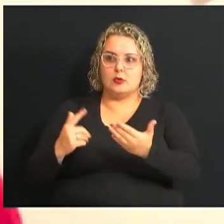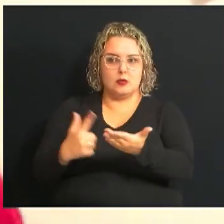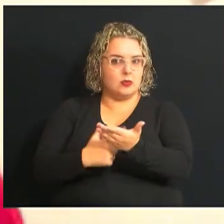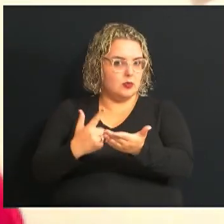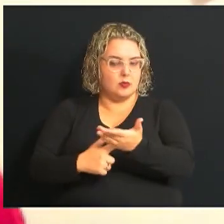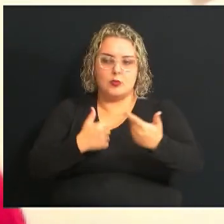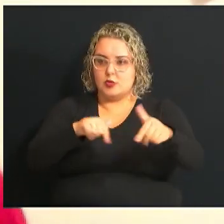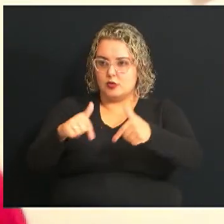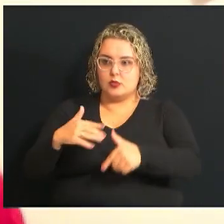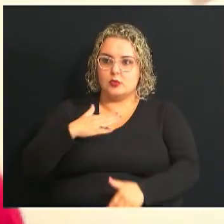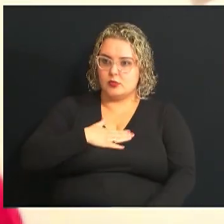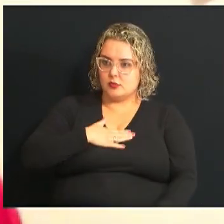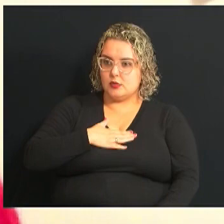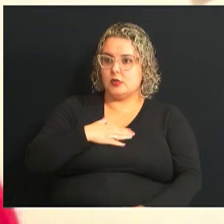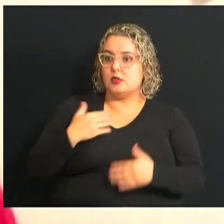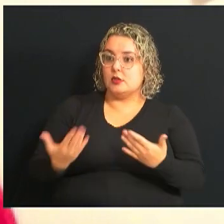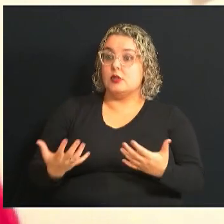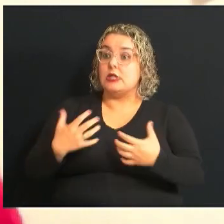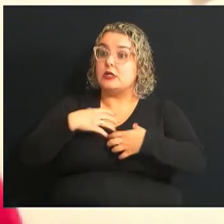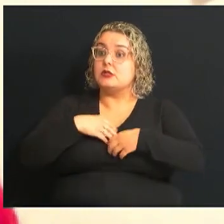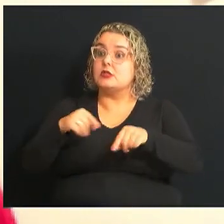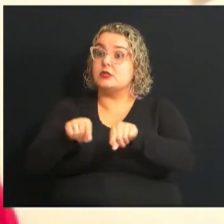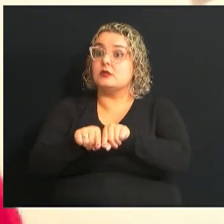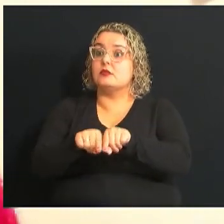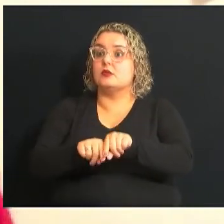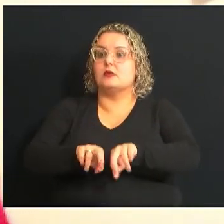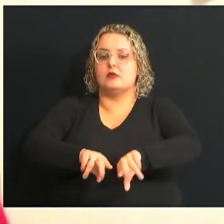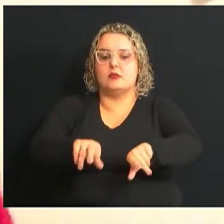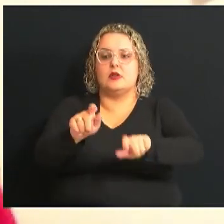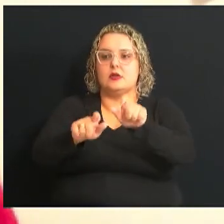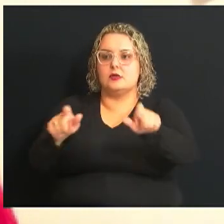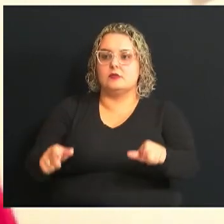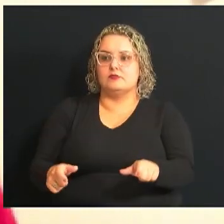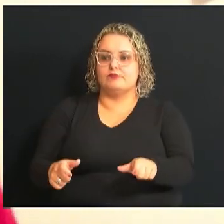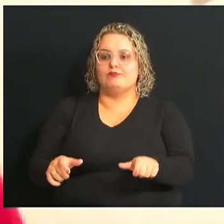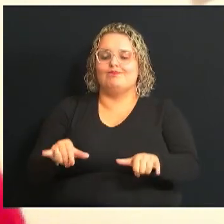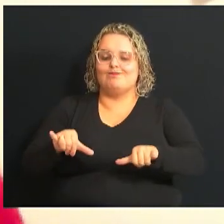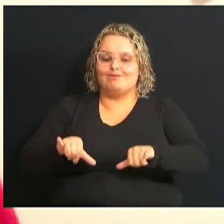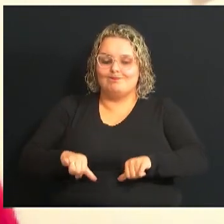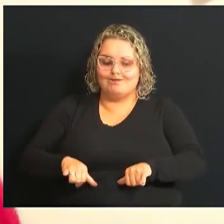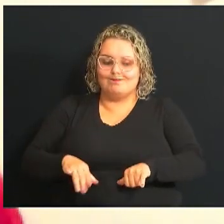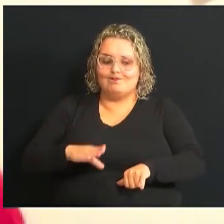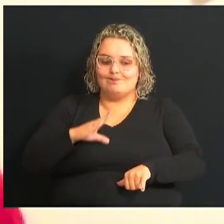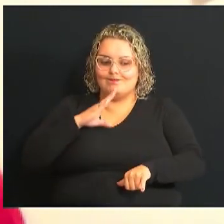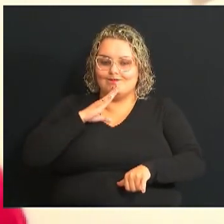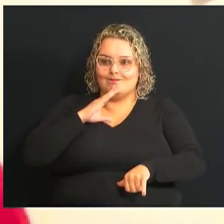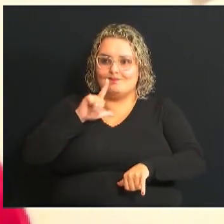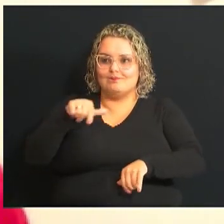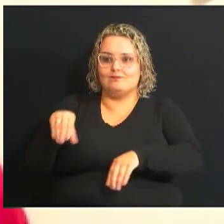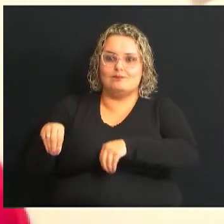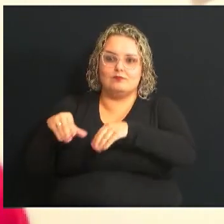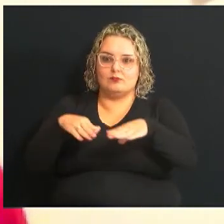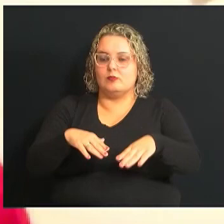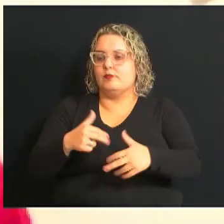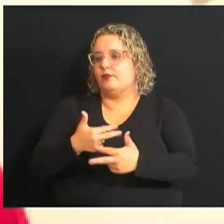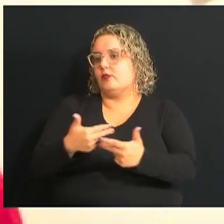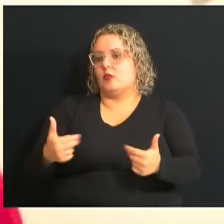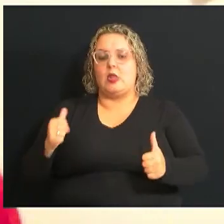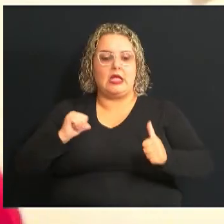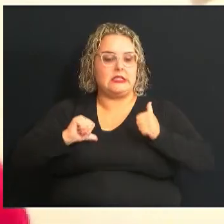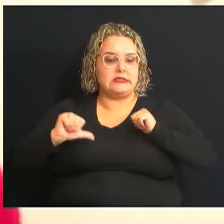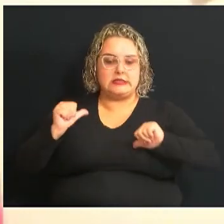trabalho, e eu sinto também que muita gente sofre calada aqui depois que muda, com essas questões de